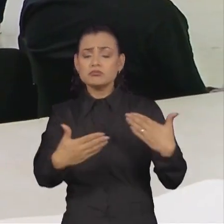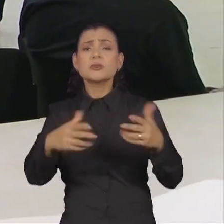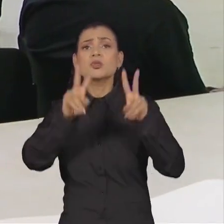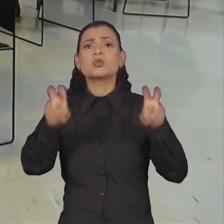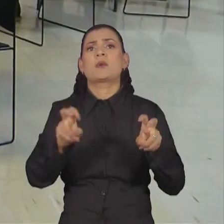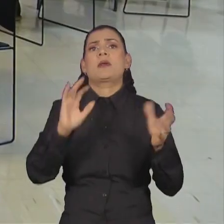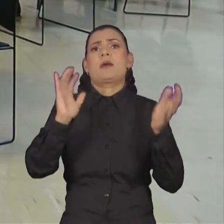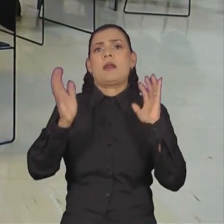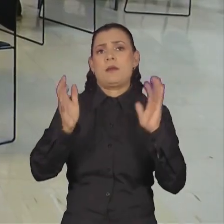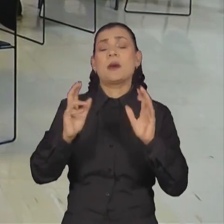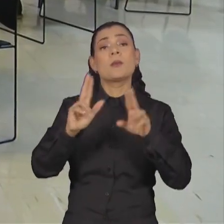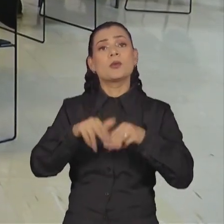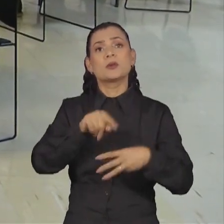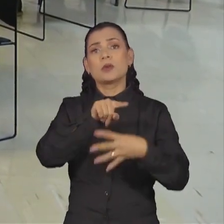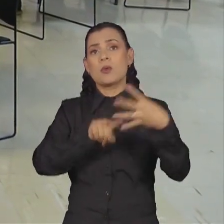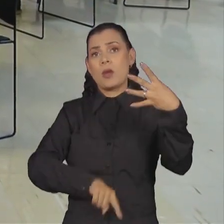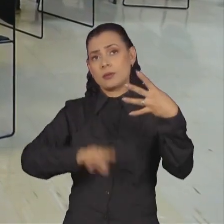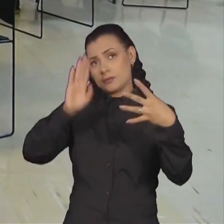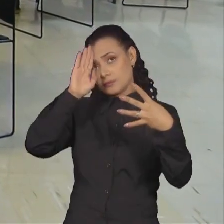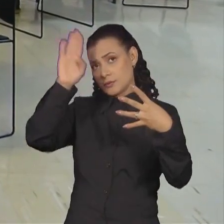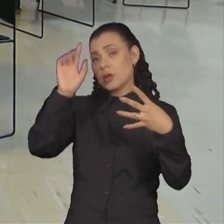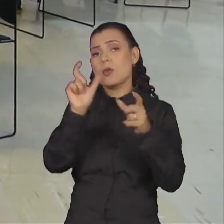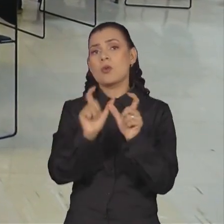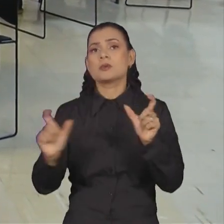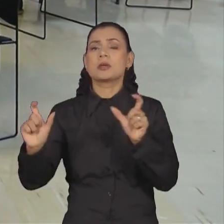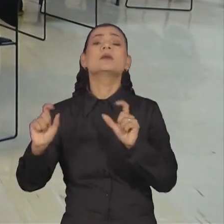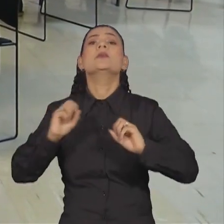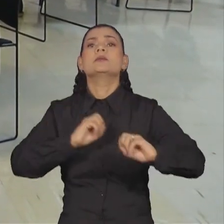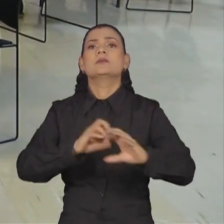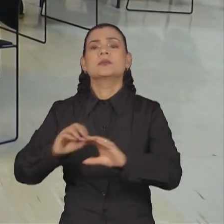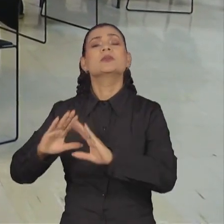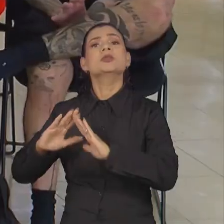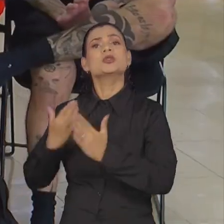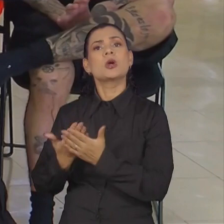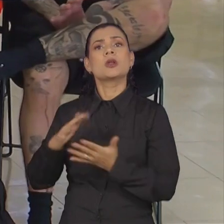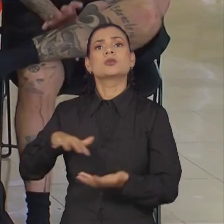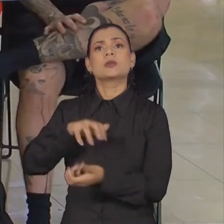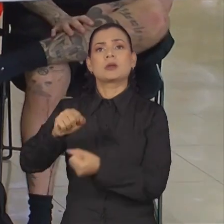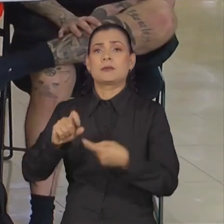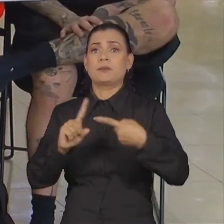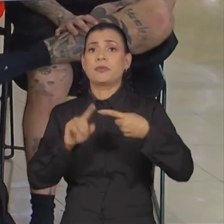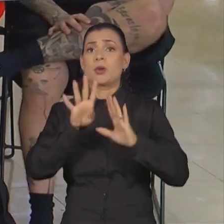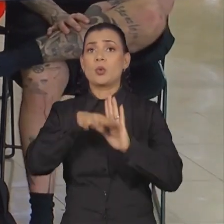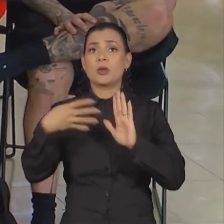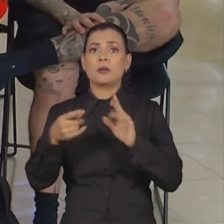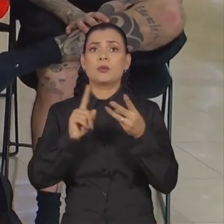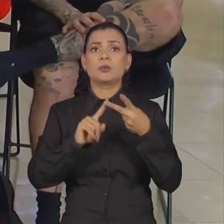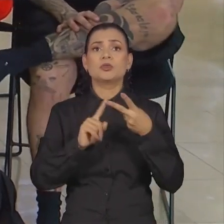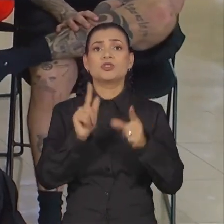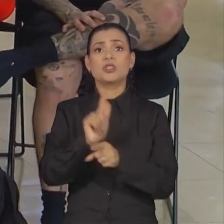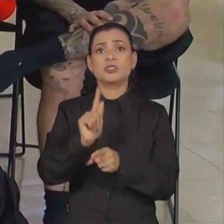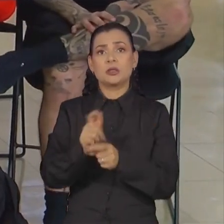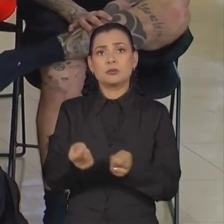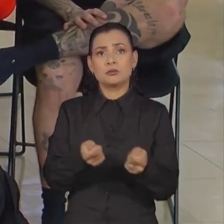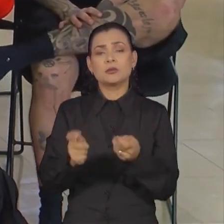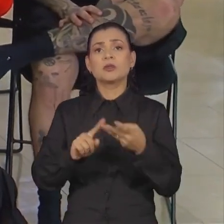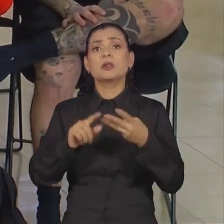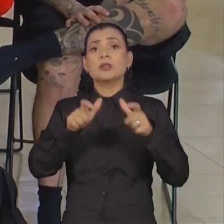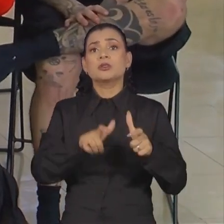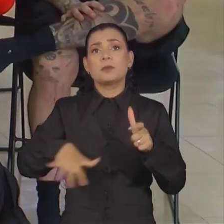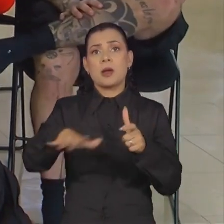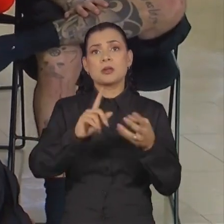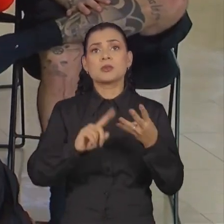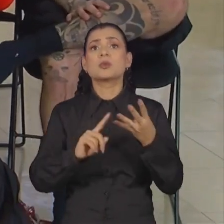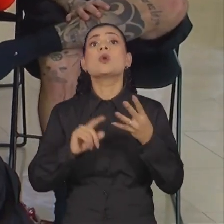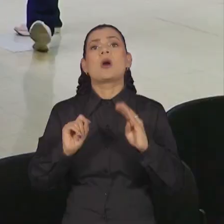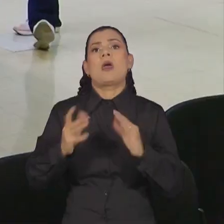em 4 âmbitos que compõem o conceito de escolas sustentáveis e resilientes: currículo, gestão, espaço físico e relação